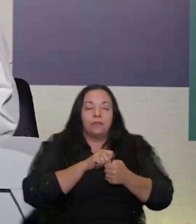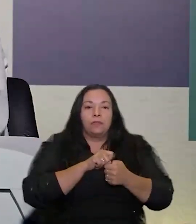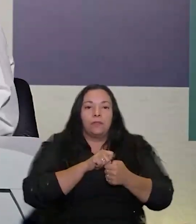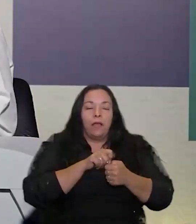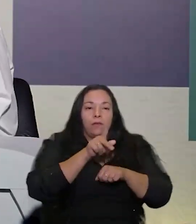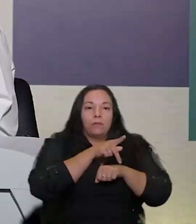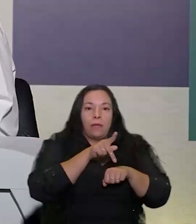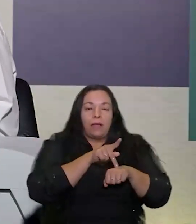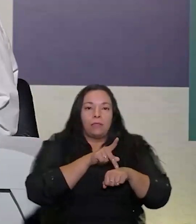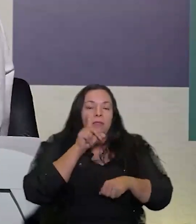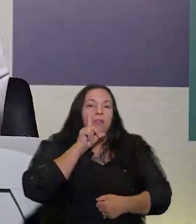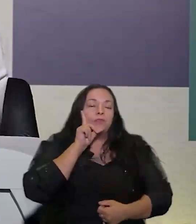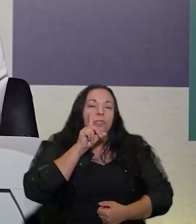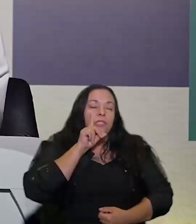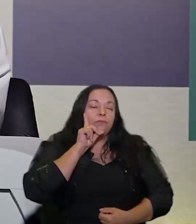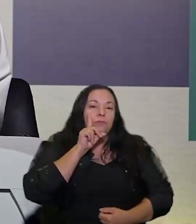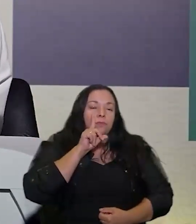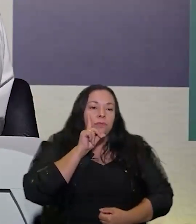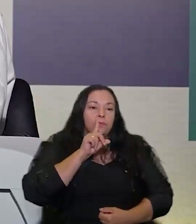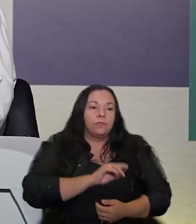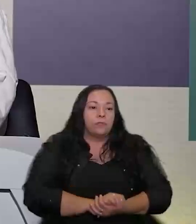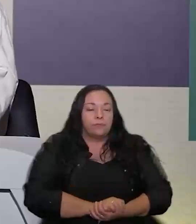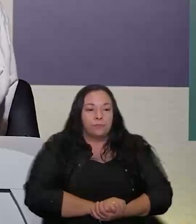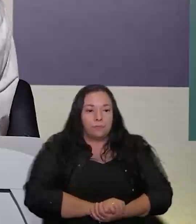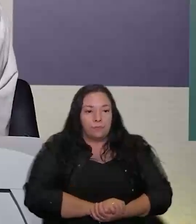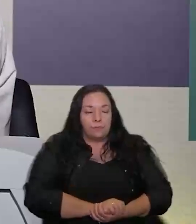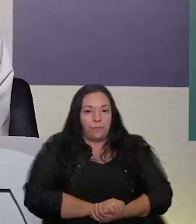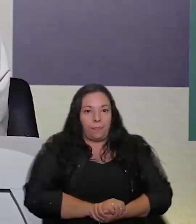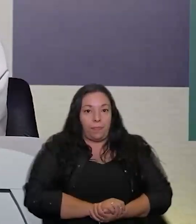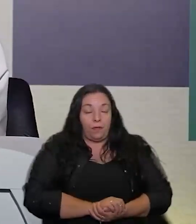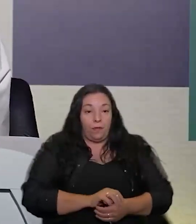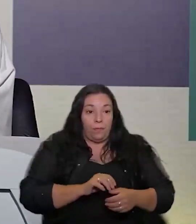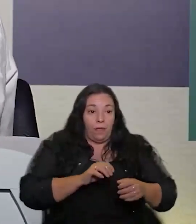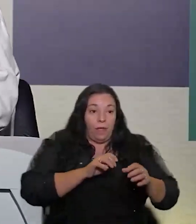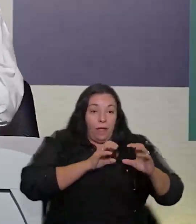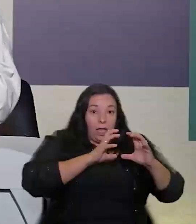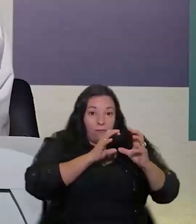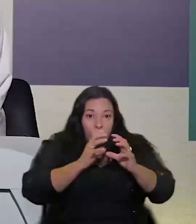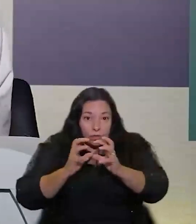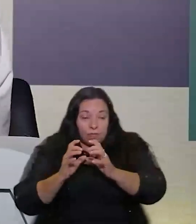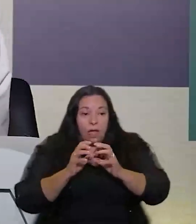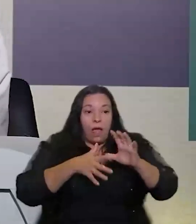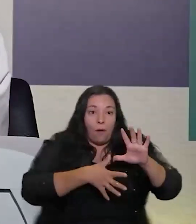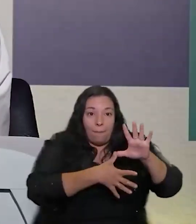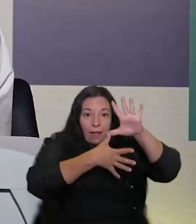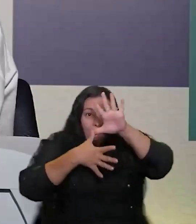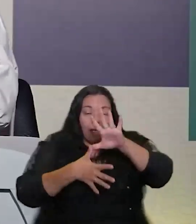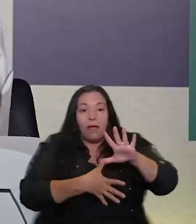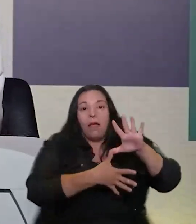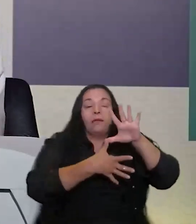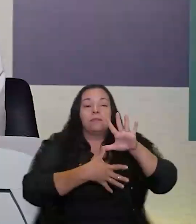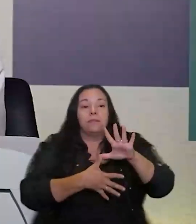alguns países como os Estados Unidos tiveram um momento constituinte. Quer dizer, você teve uma revolução, a Revolução Americana, eles se livraram dos